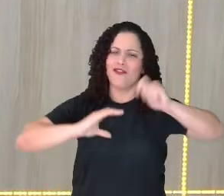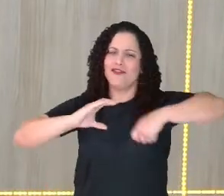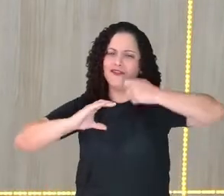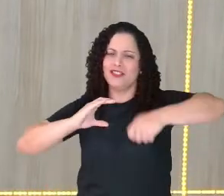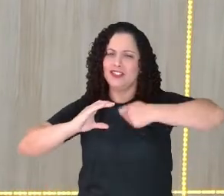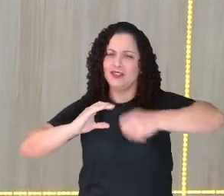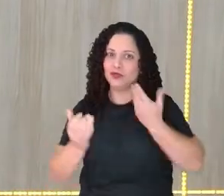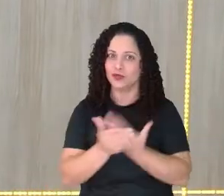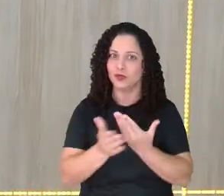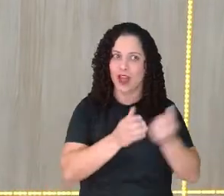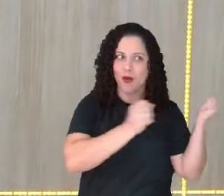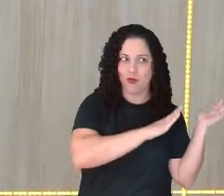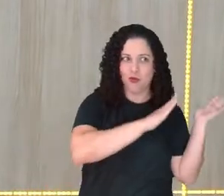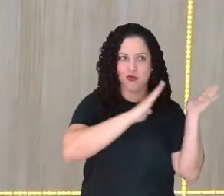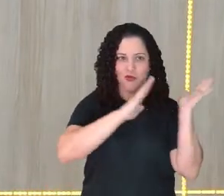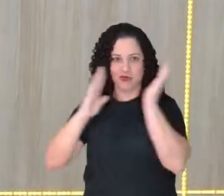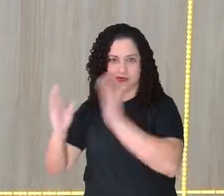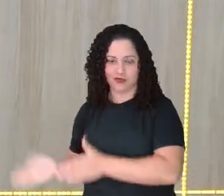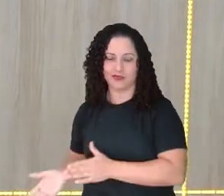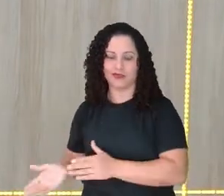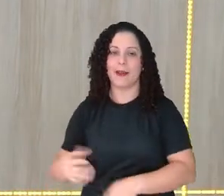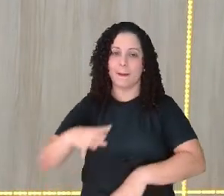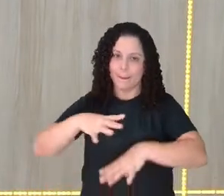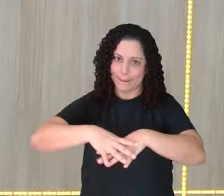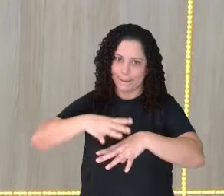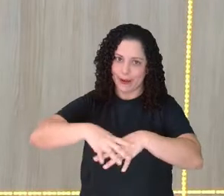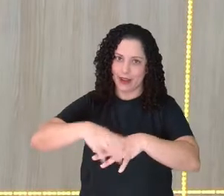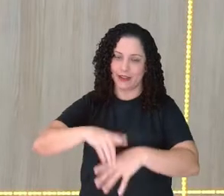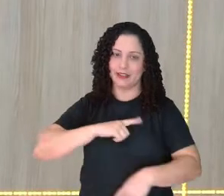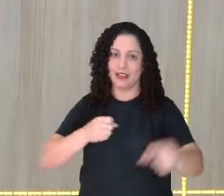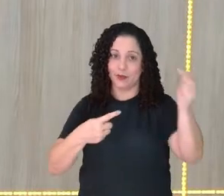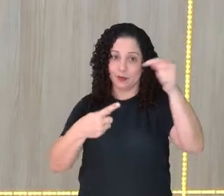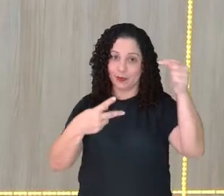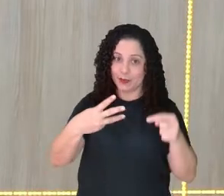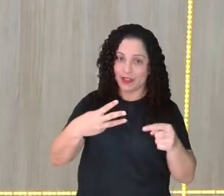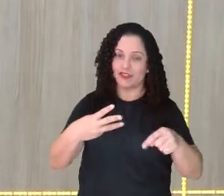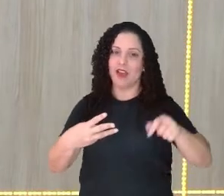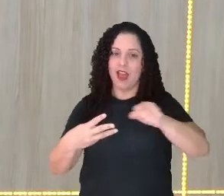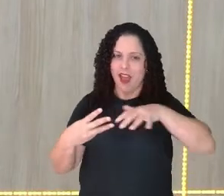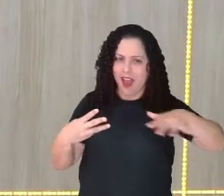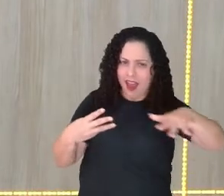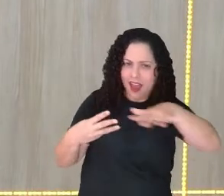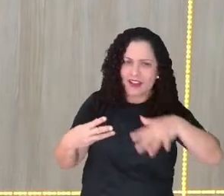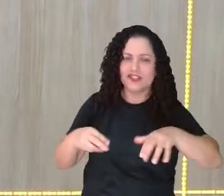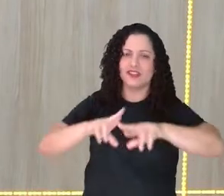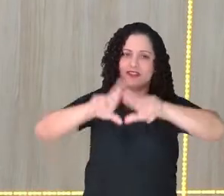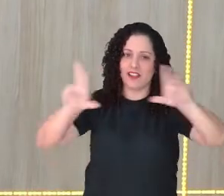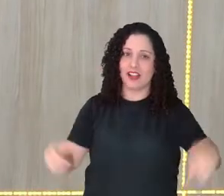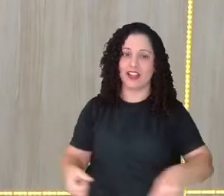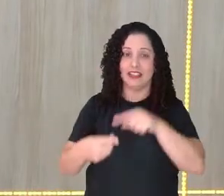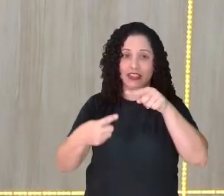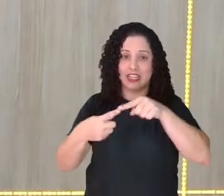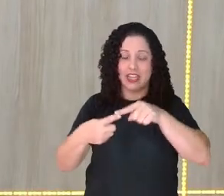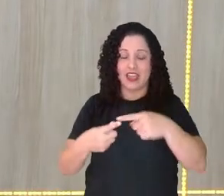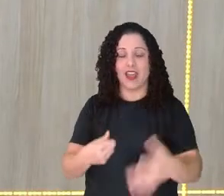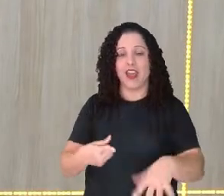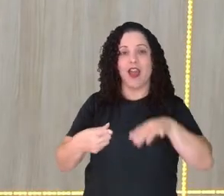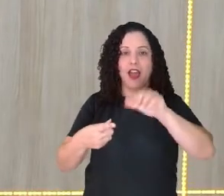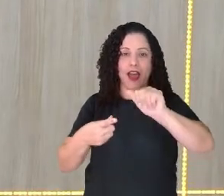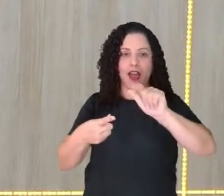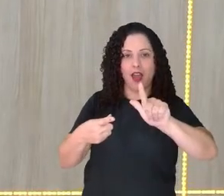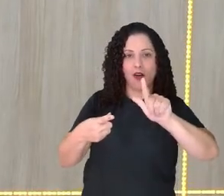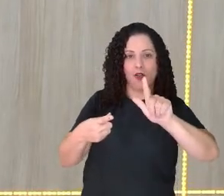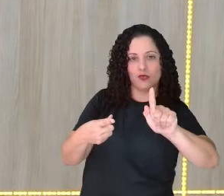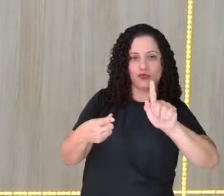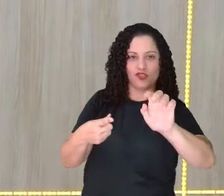A gente sabe aí que a matemática ela é dividida em 3 áreas, tá? A gente tem aí a álgebra, a gente tem a aritmética e a